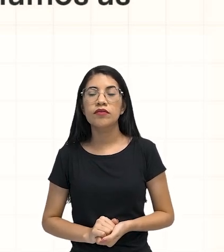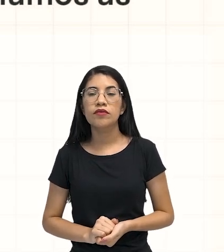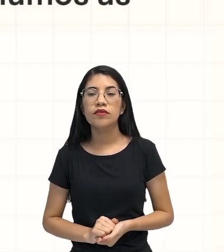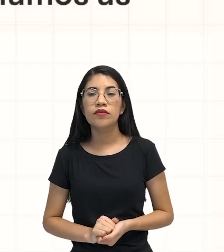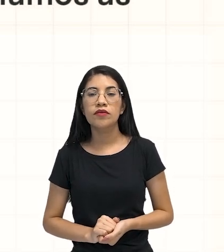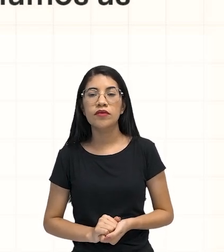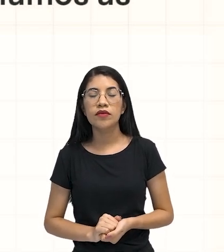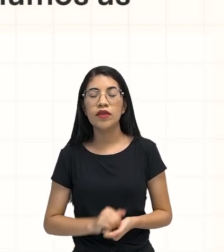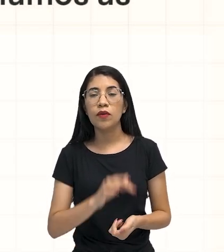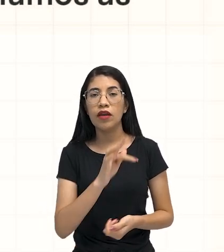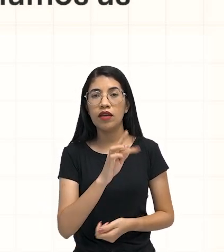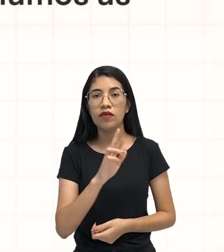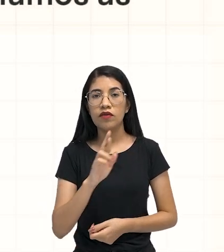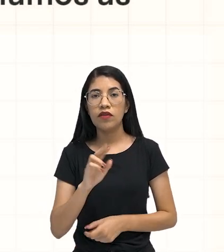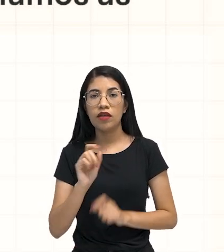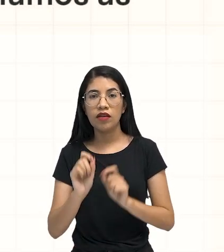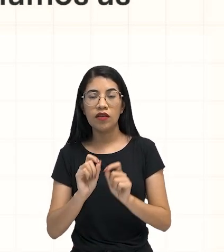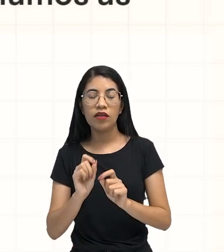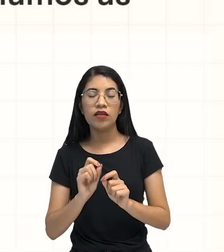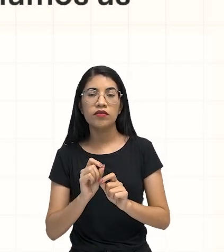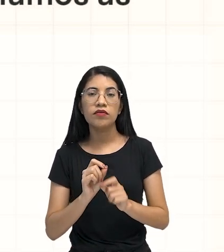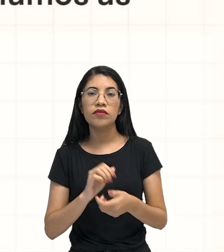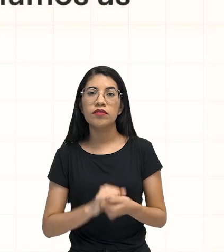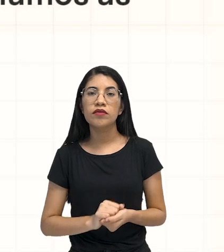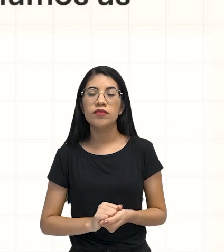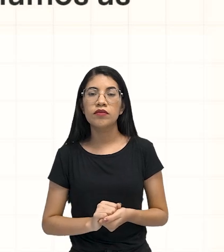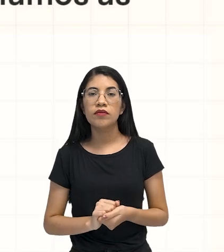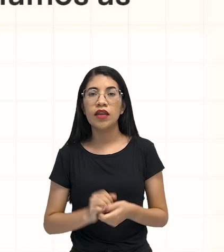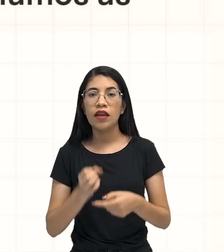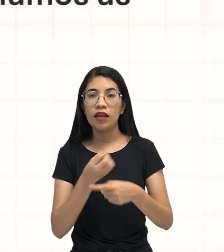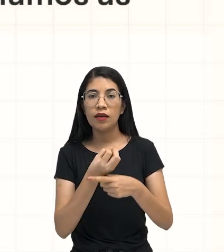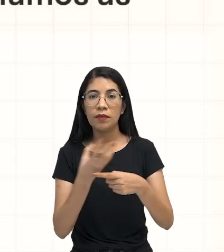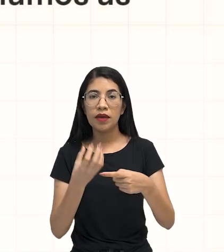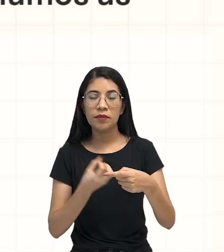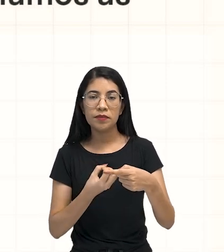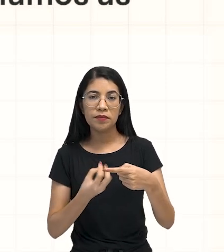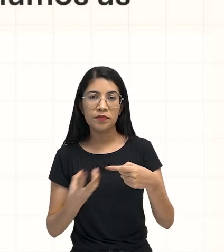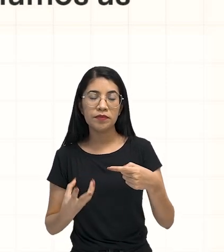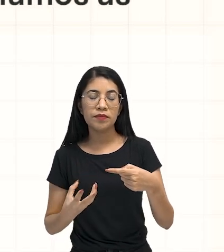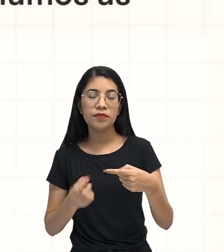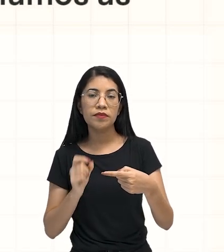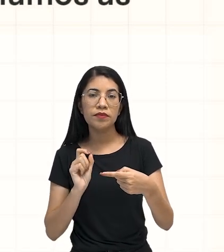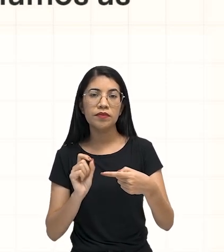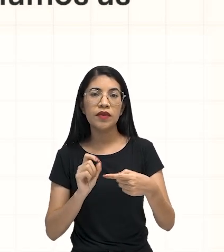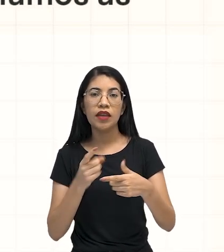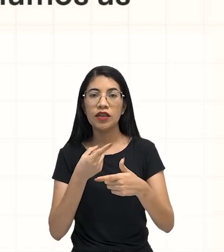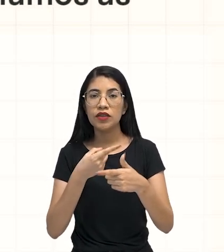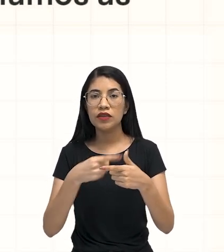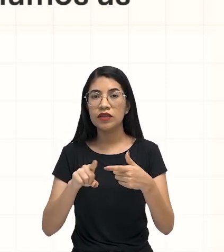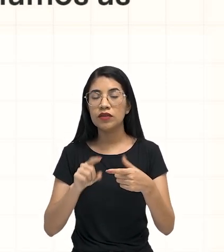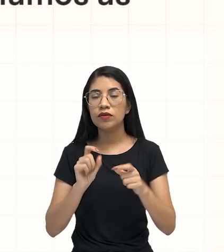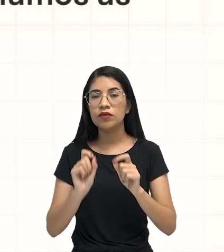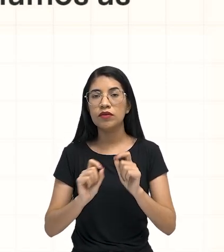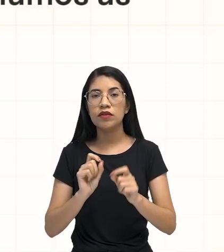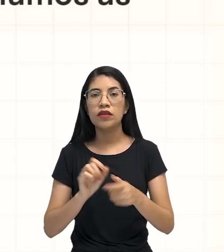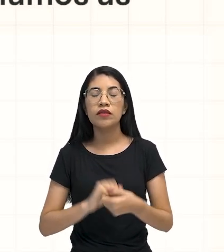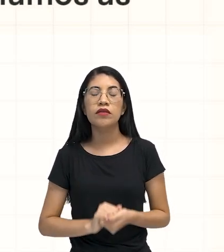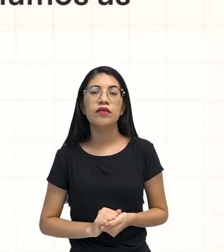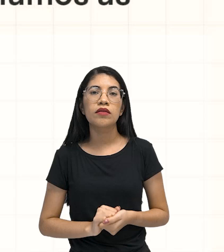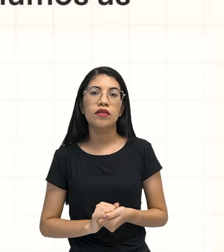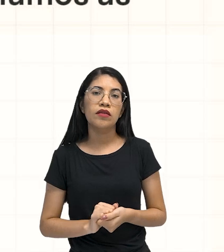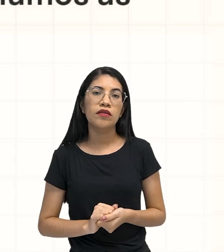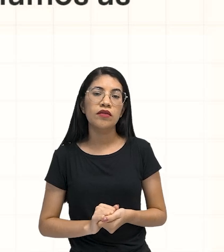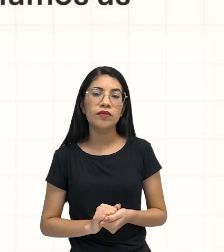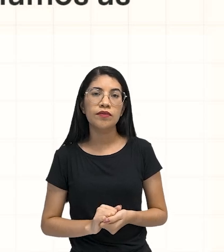Denominamos frequência relativa de um resultado a razão, ou seja, a fração, a divisão entre a